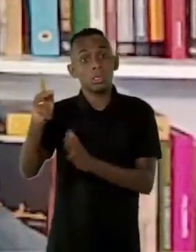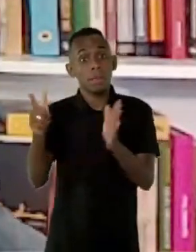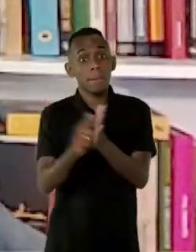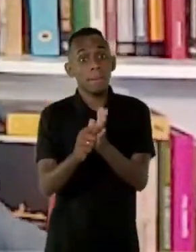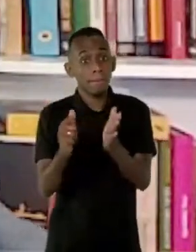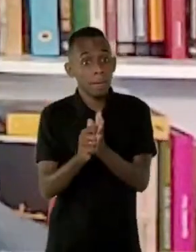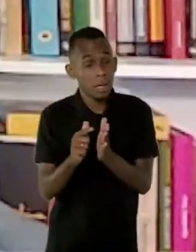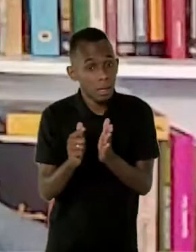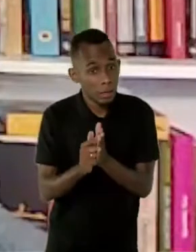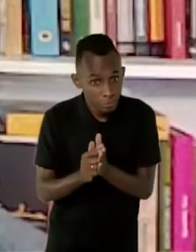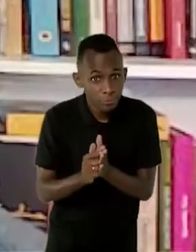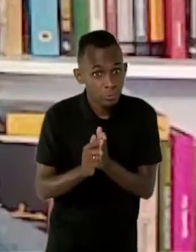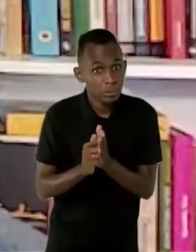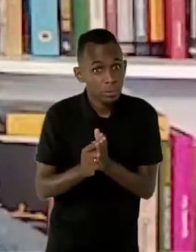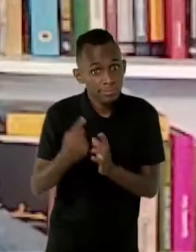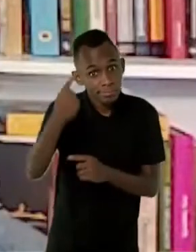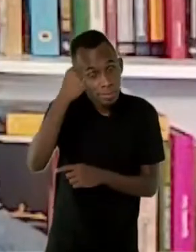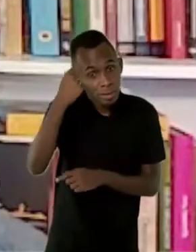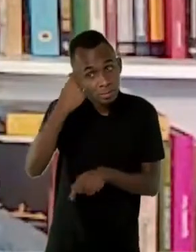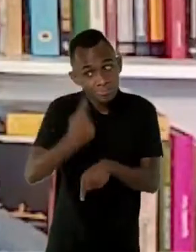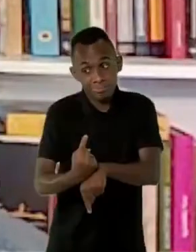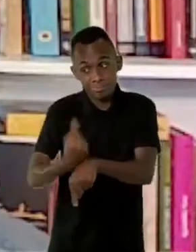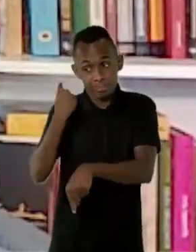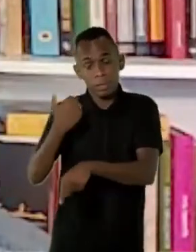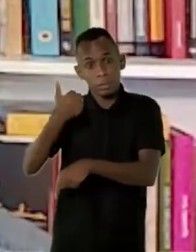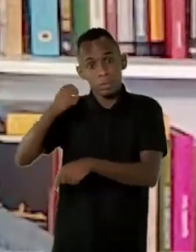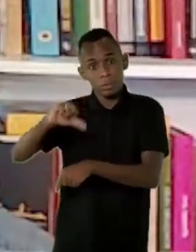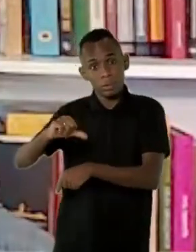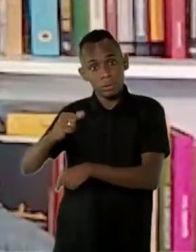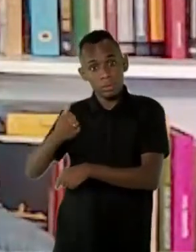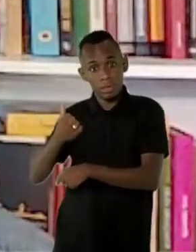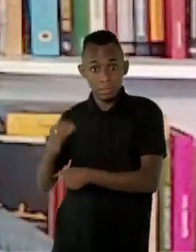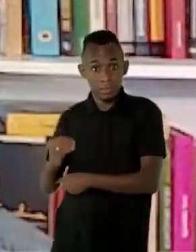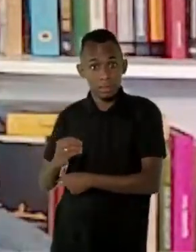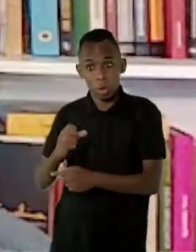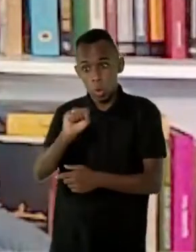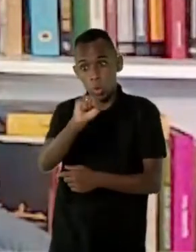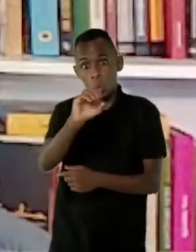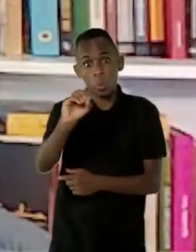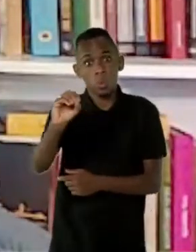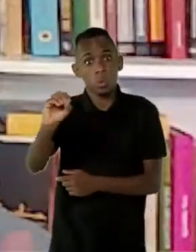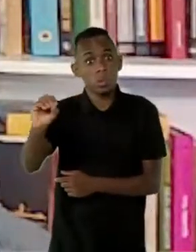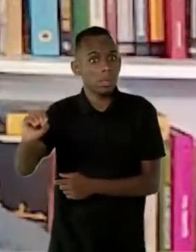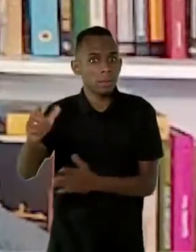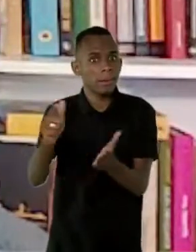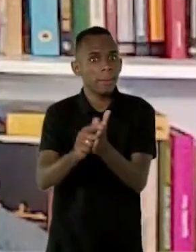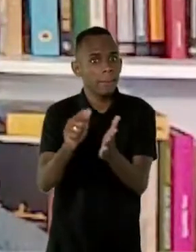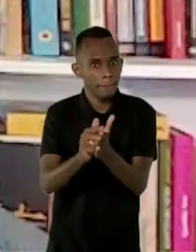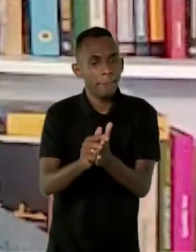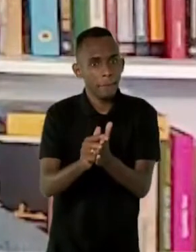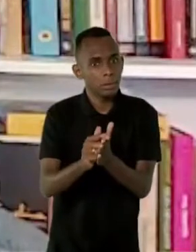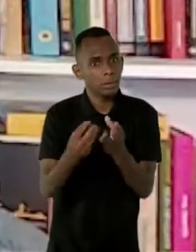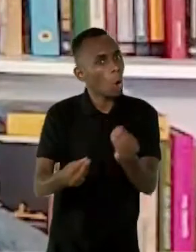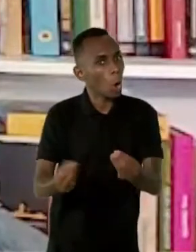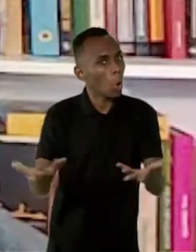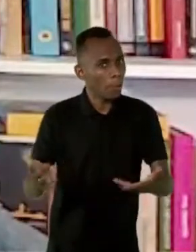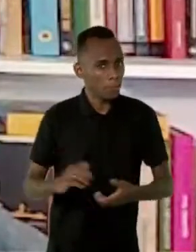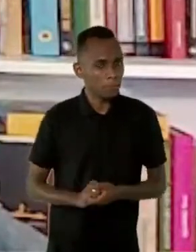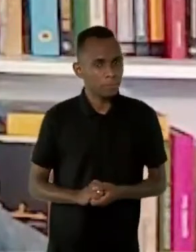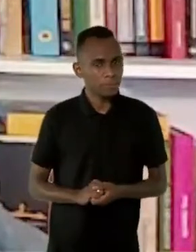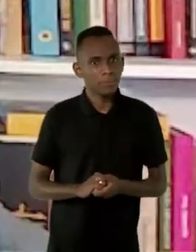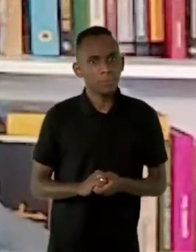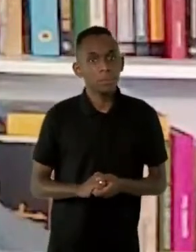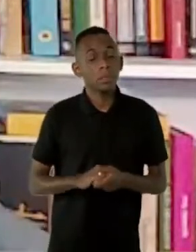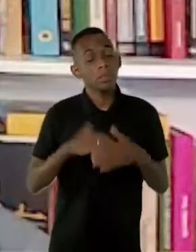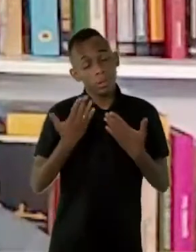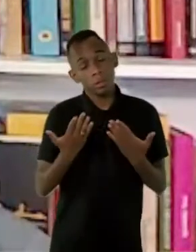em 1960. Nossa. Então, assim, ele falou, eu resolvi fazer uma compilação, a Carolina acompanhou,